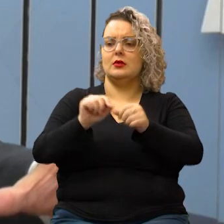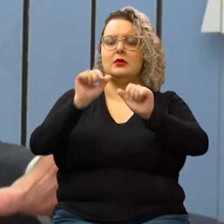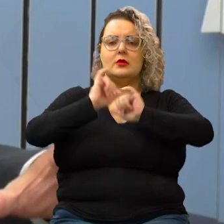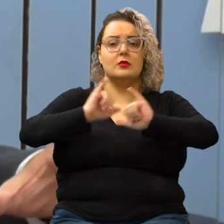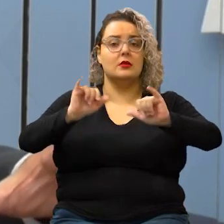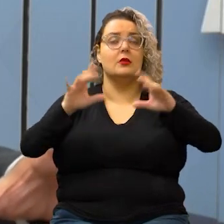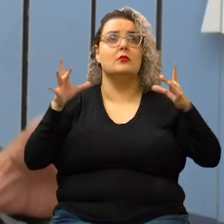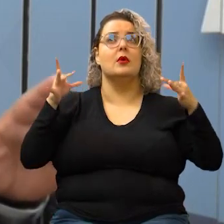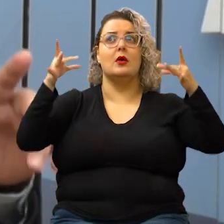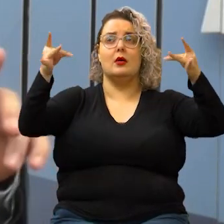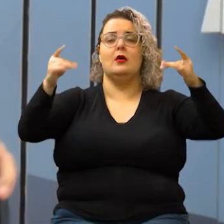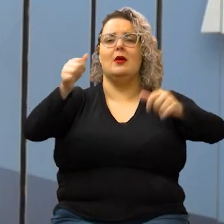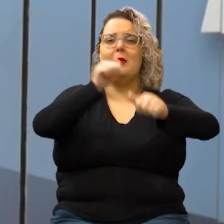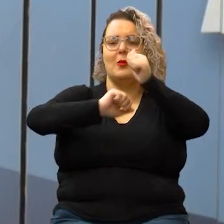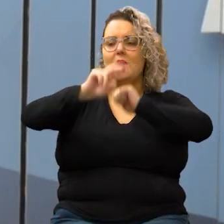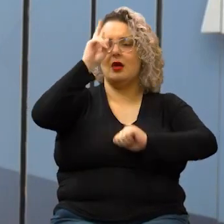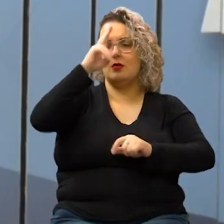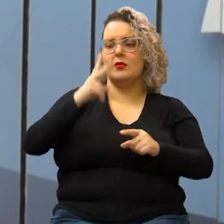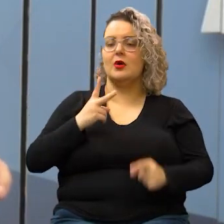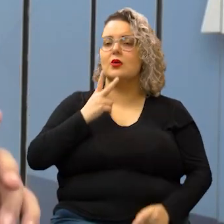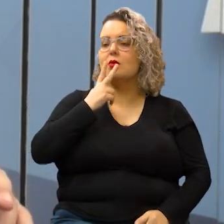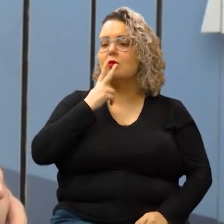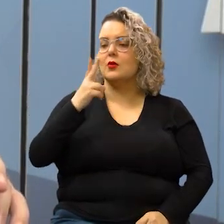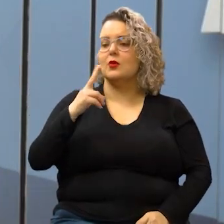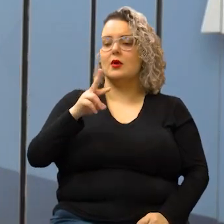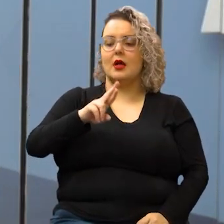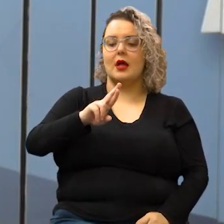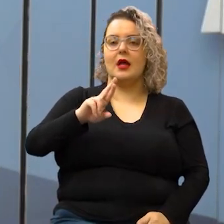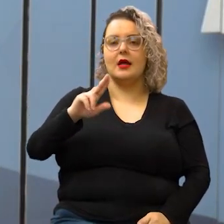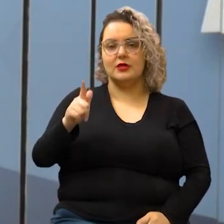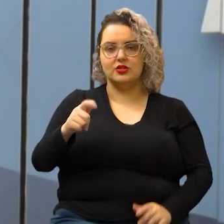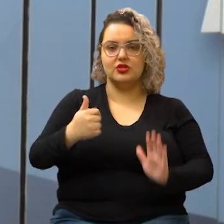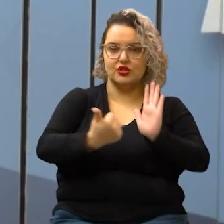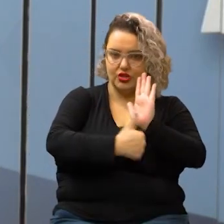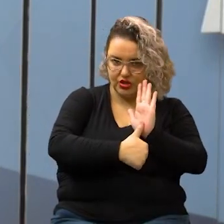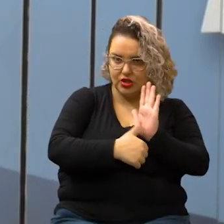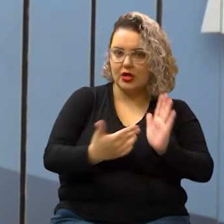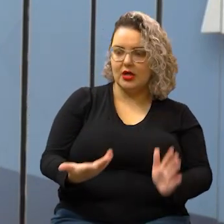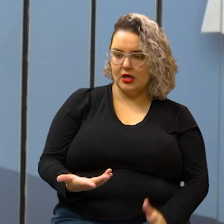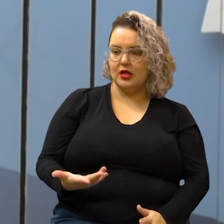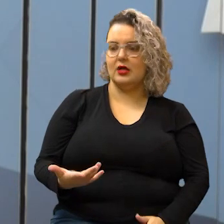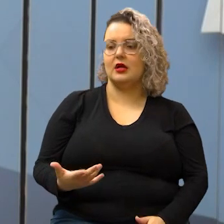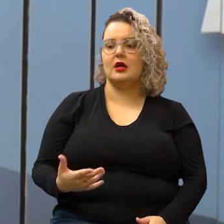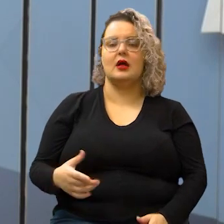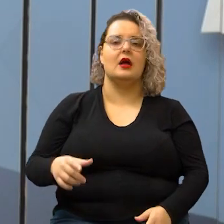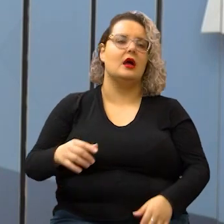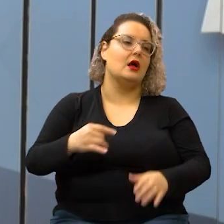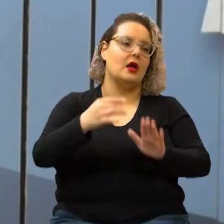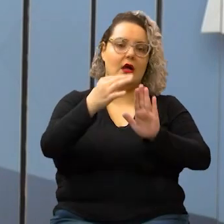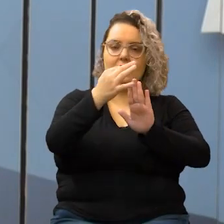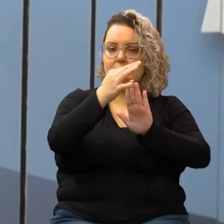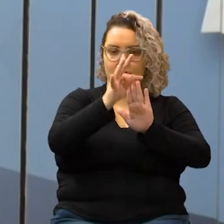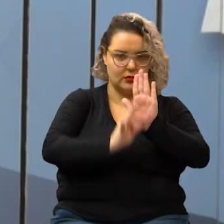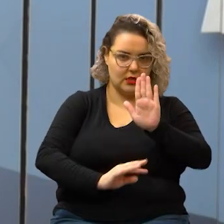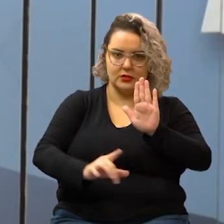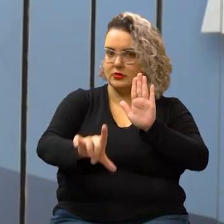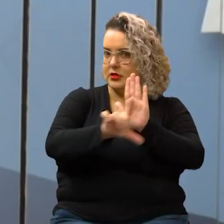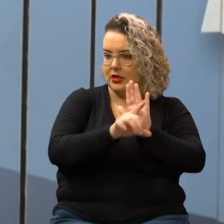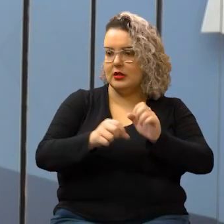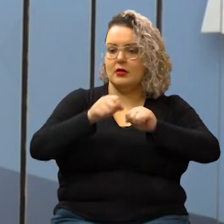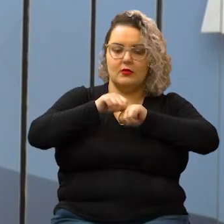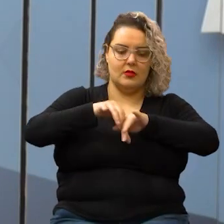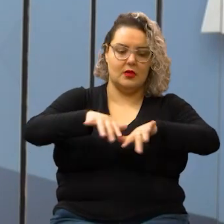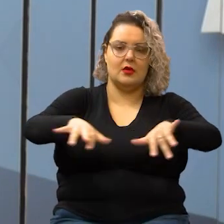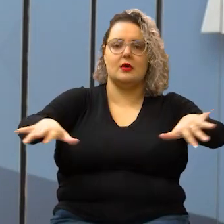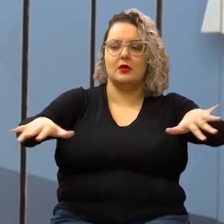Bebida alcoólica e cigarro só com RG, né? E falando os termos da legislação. E isso foi